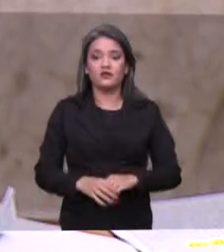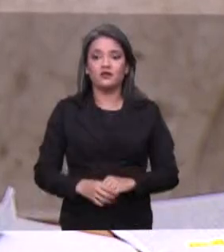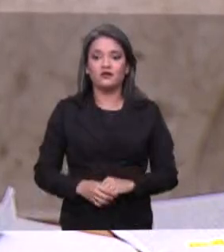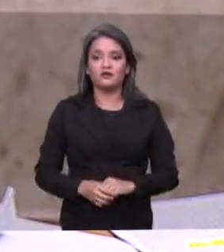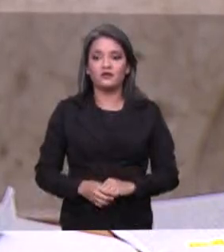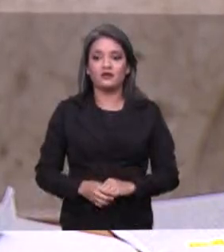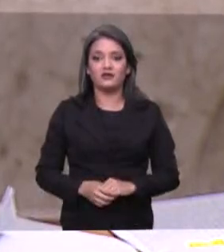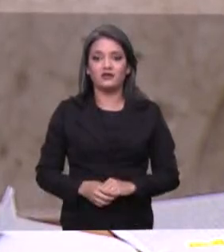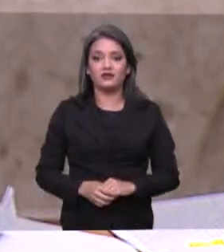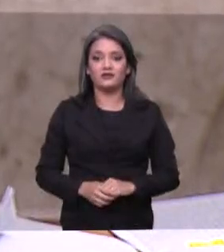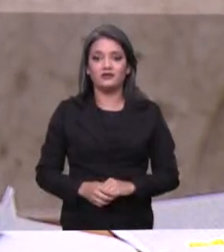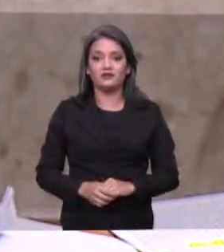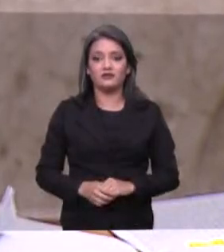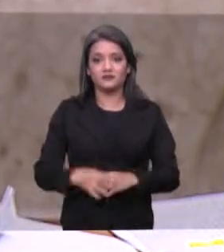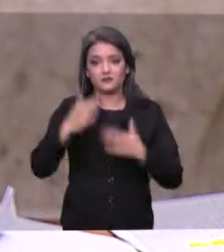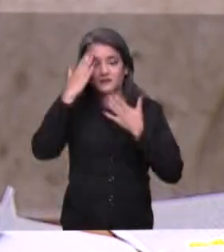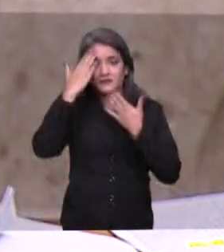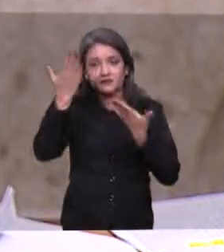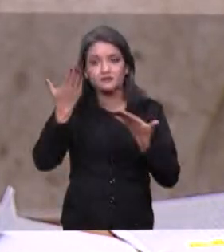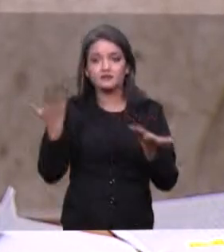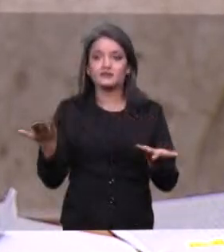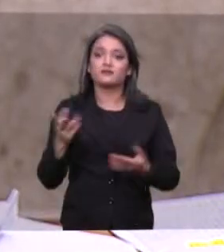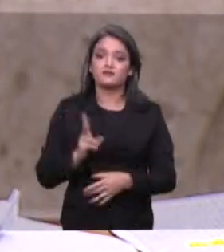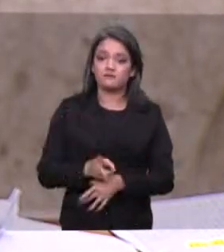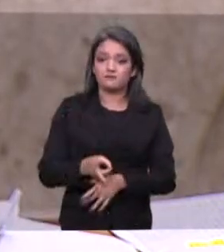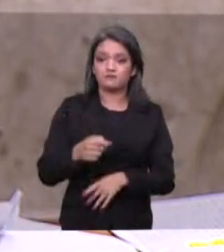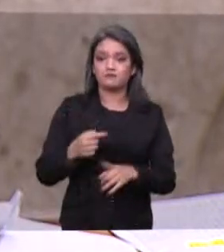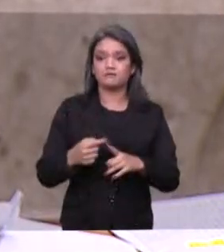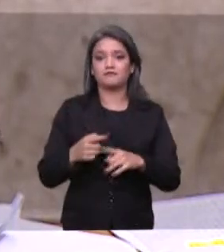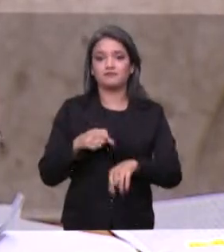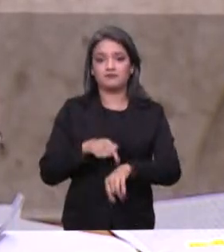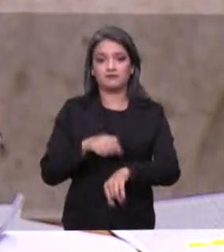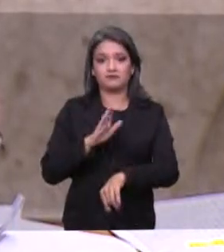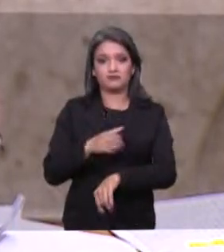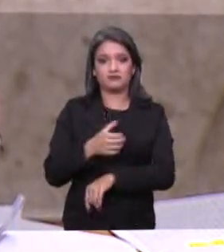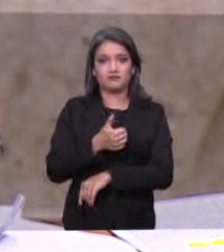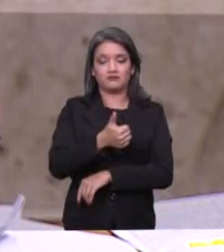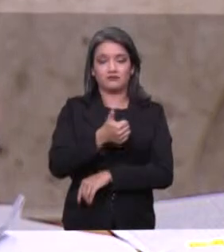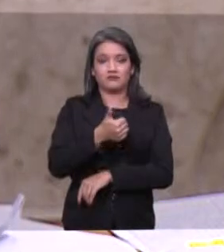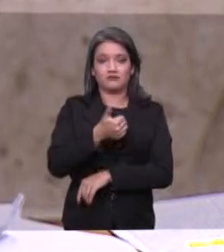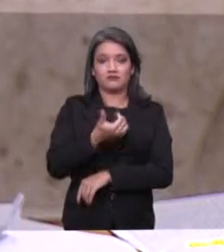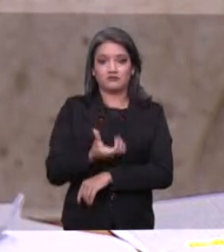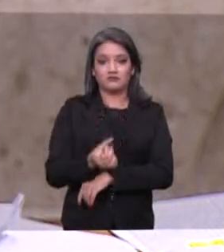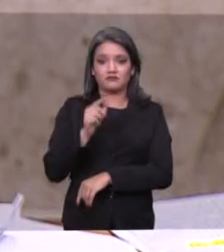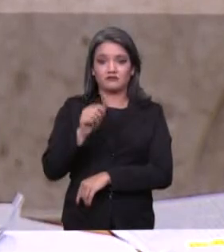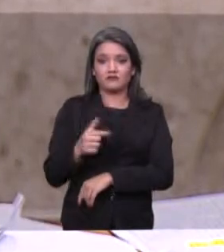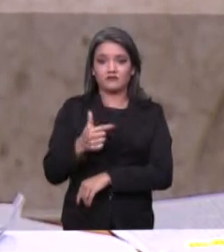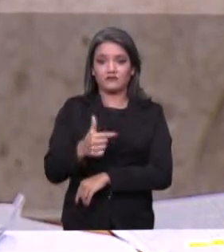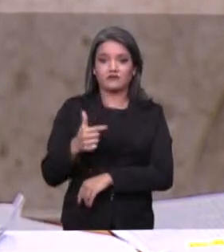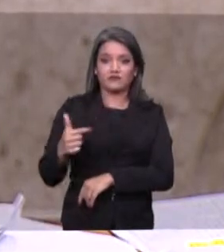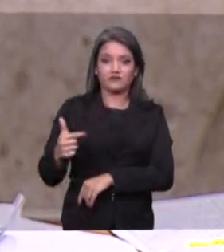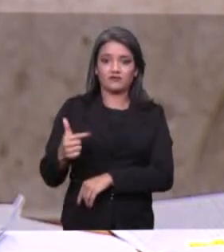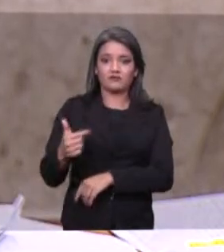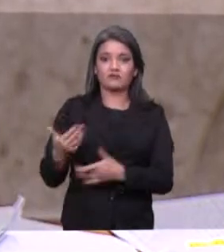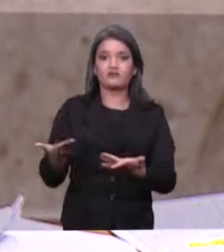Agradeço. E, então, prosseguimos, porque já são agora 16h22, com o